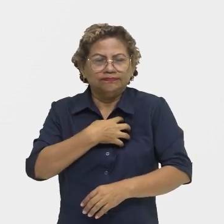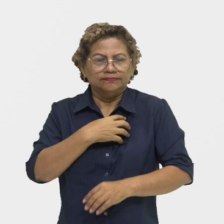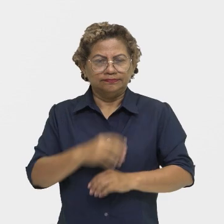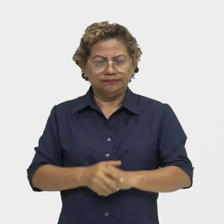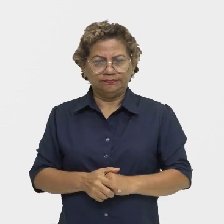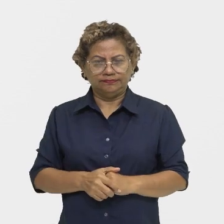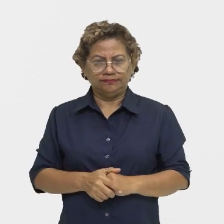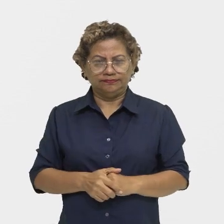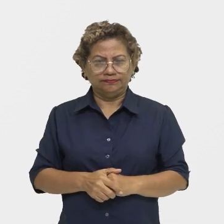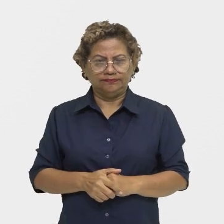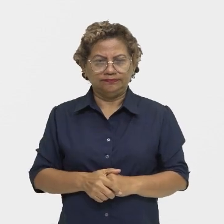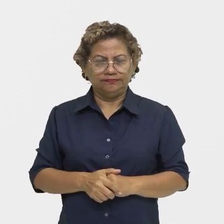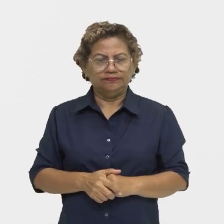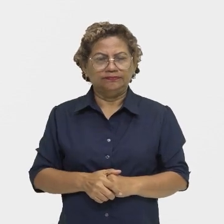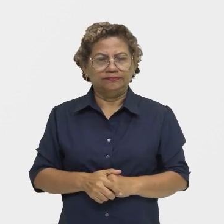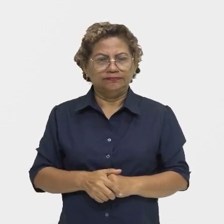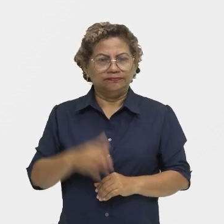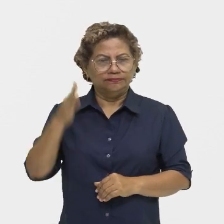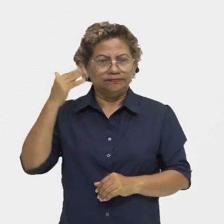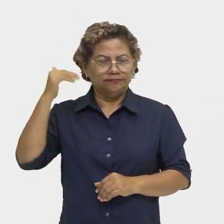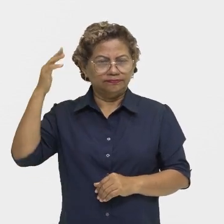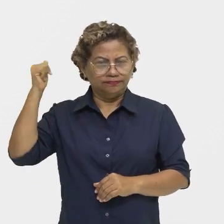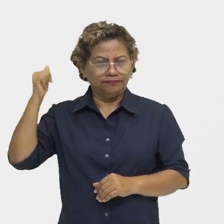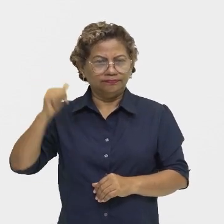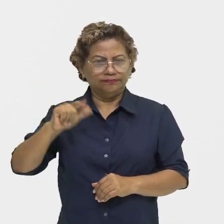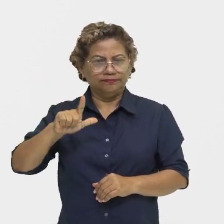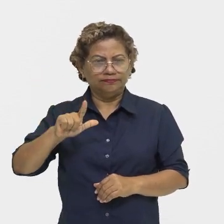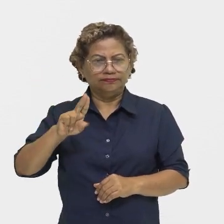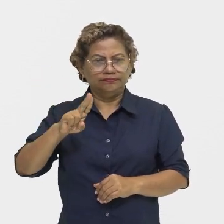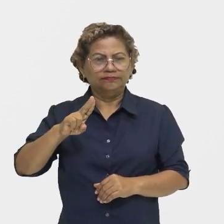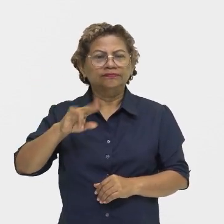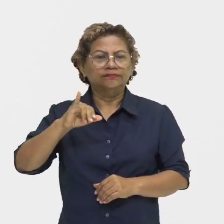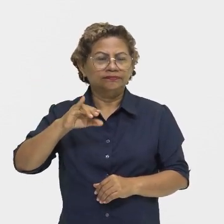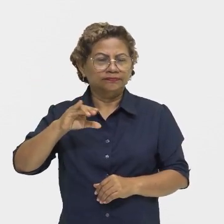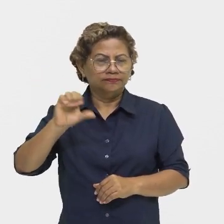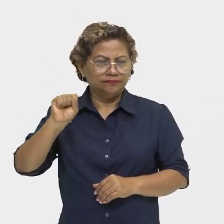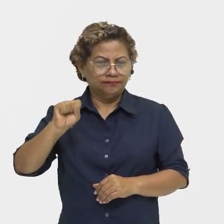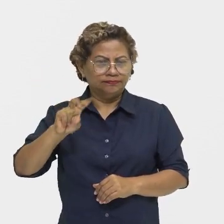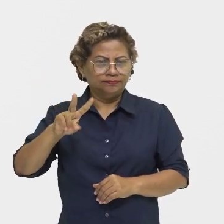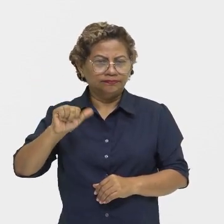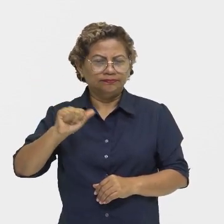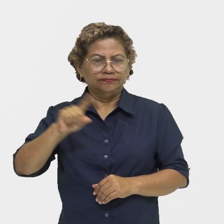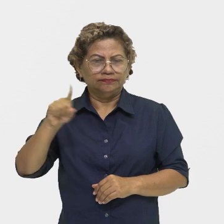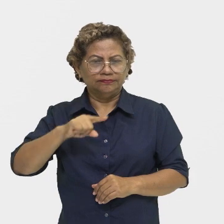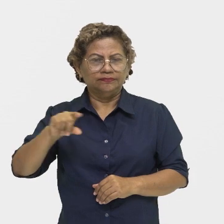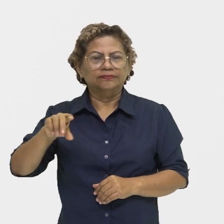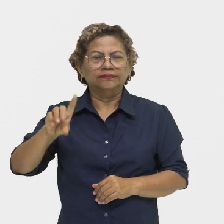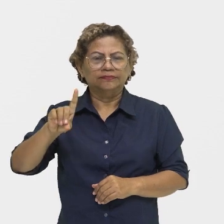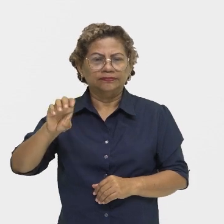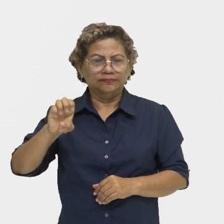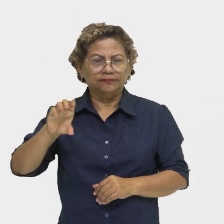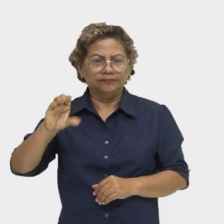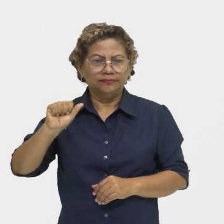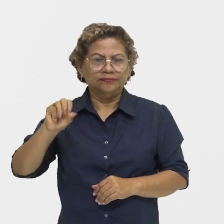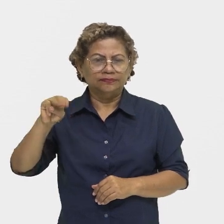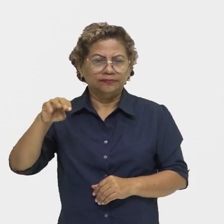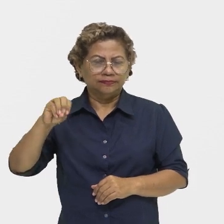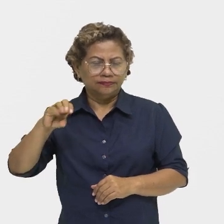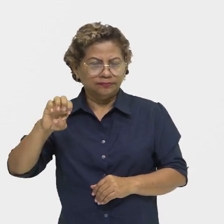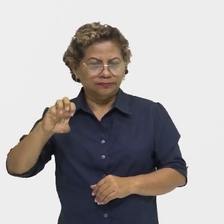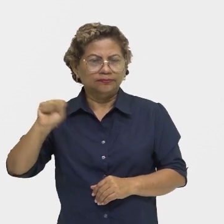Do grande poeta português Luís Vaz de Camões. Eu vou ler aqui, você lê aí. Vamos pôr alma nisso? Vamos